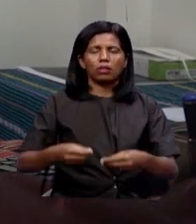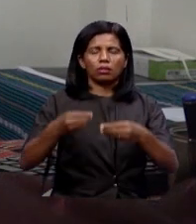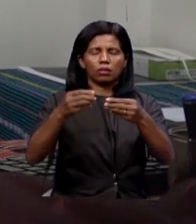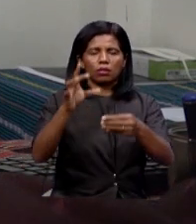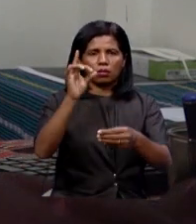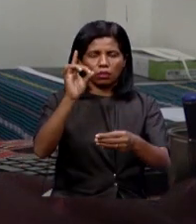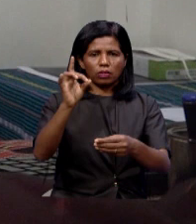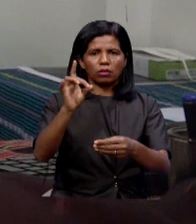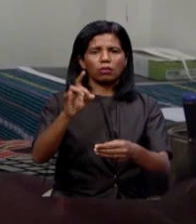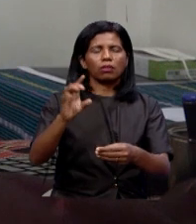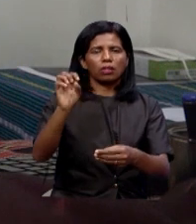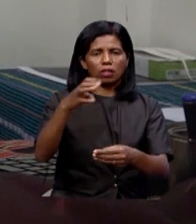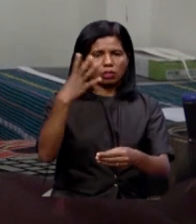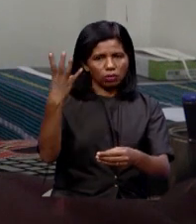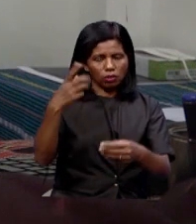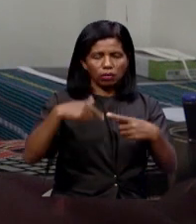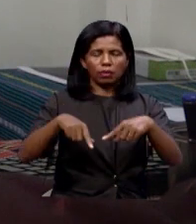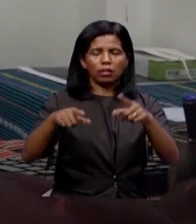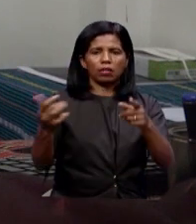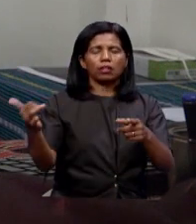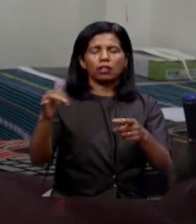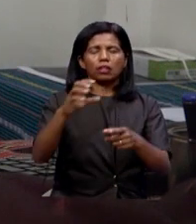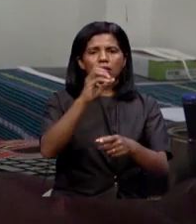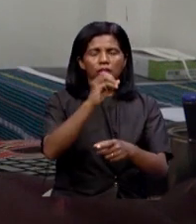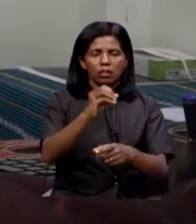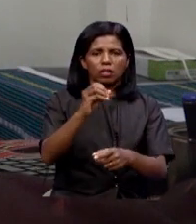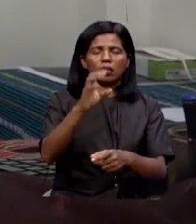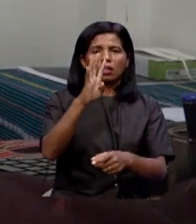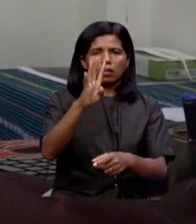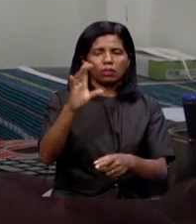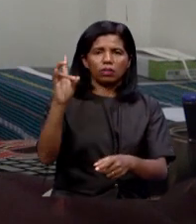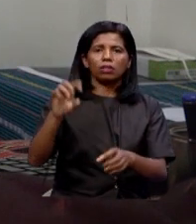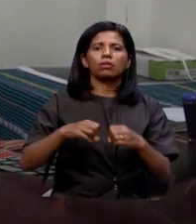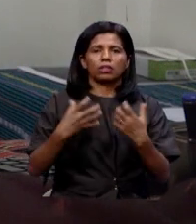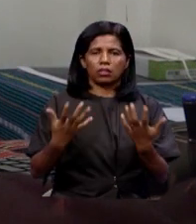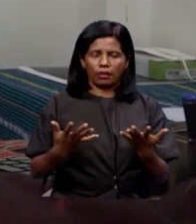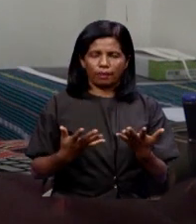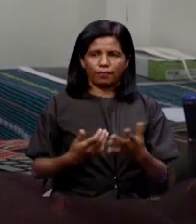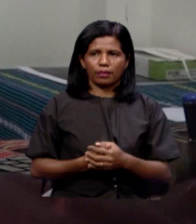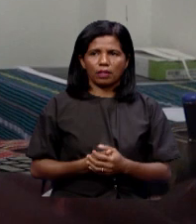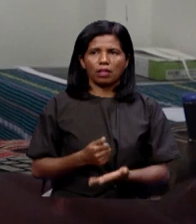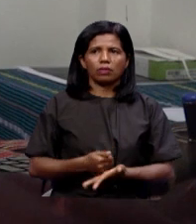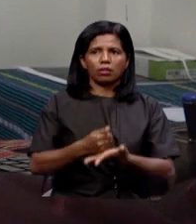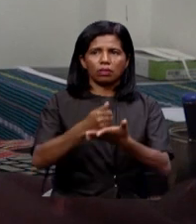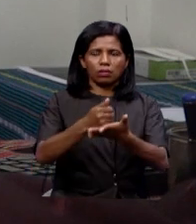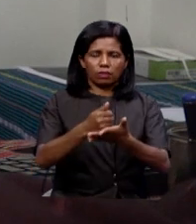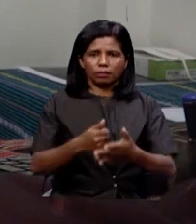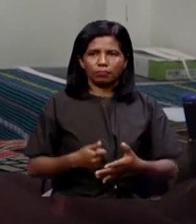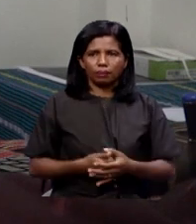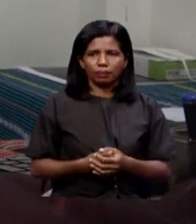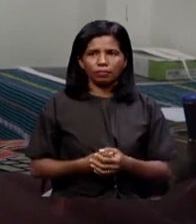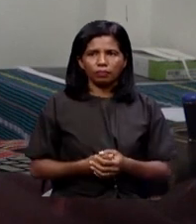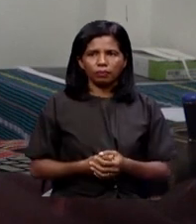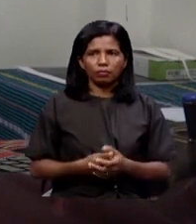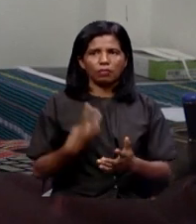814 hori baletan ini wan. Antau sira 9 hira 03 ou 47 ne hanza. Base de apoio. Nela halimar. E